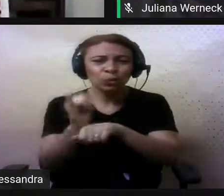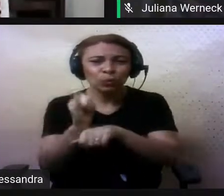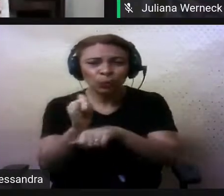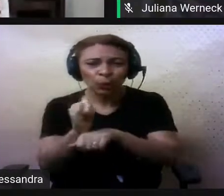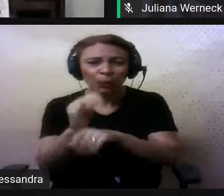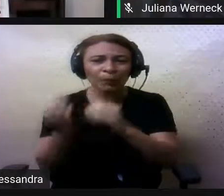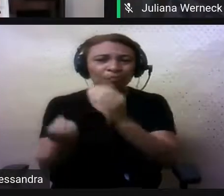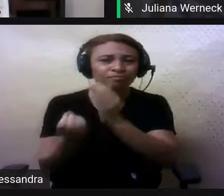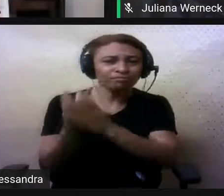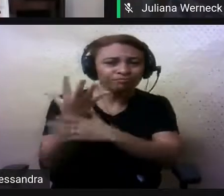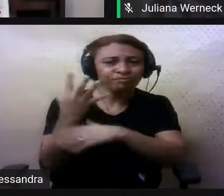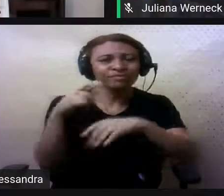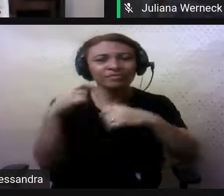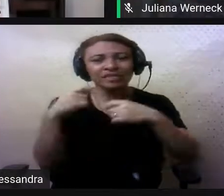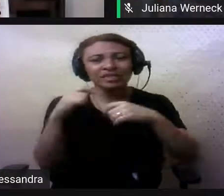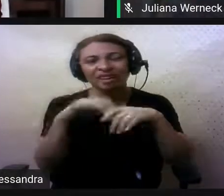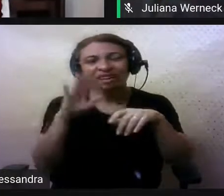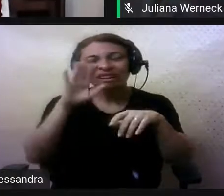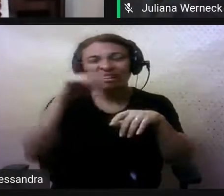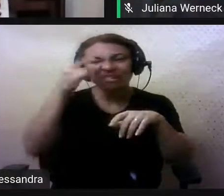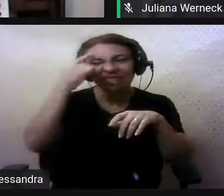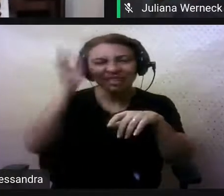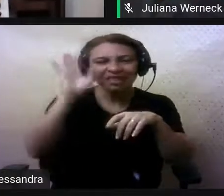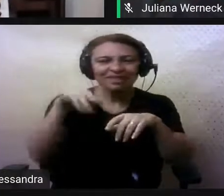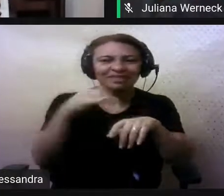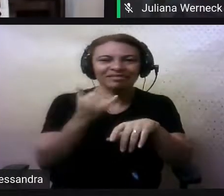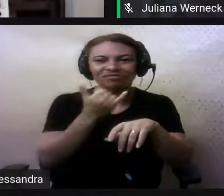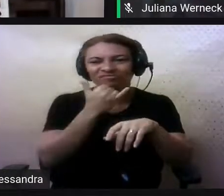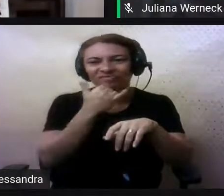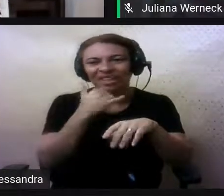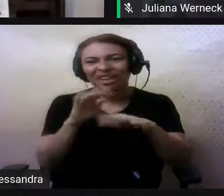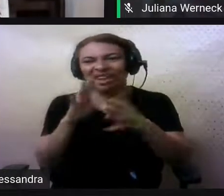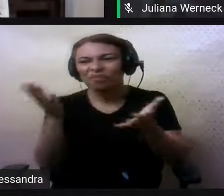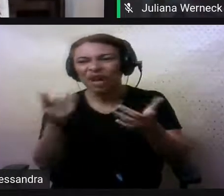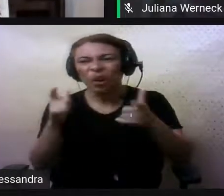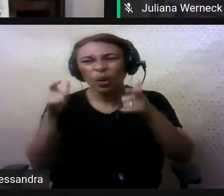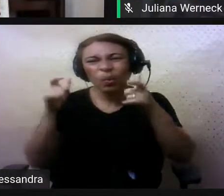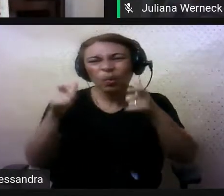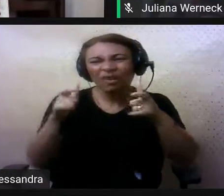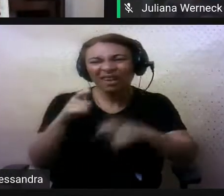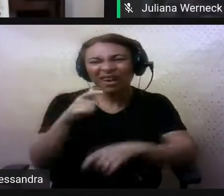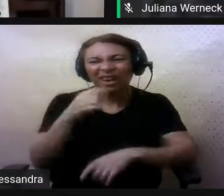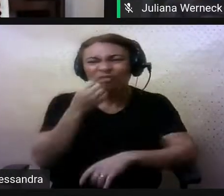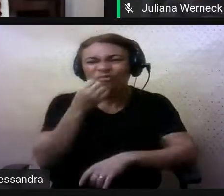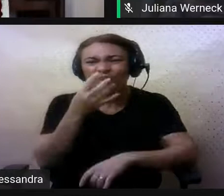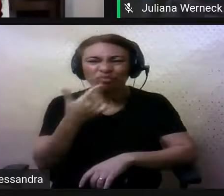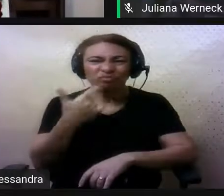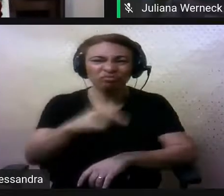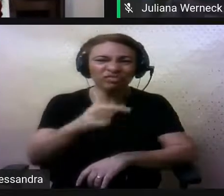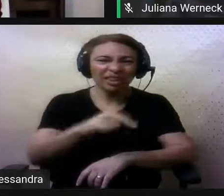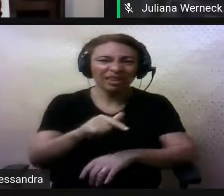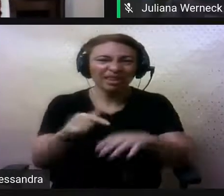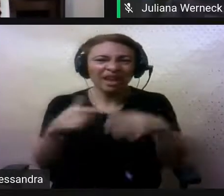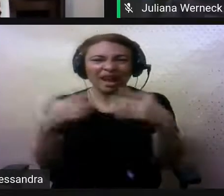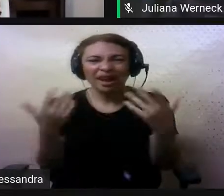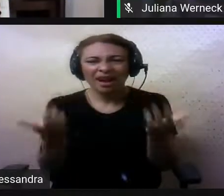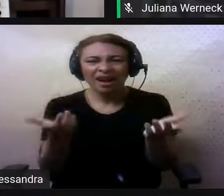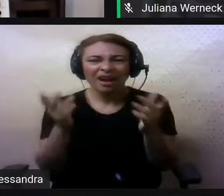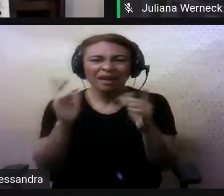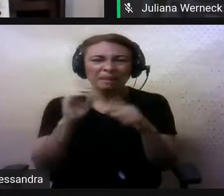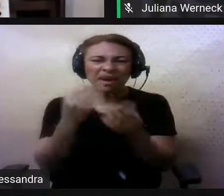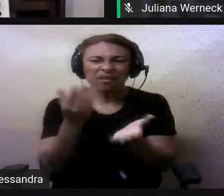no YouTube, mas aí eu começava a dar desculpa. Mas não tem nenhum lugar aqui em casa para gravar. Ah, mas eu vou ter que investir